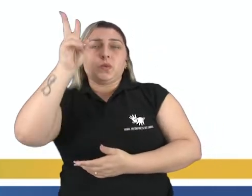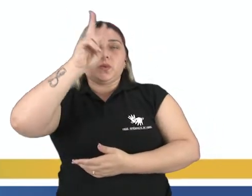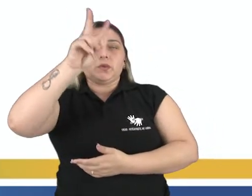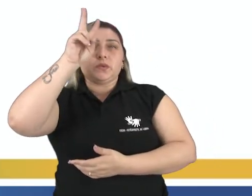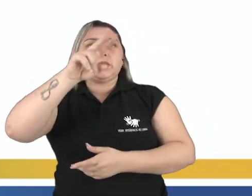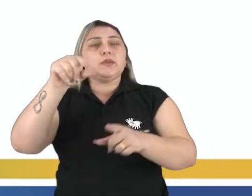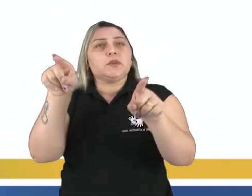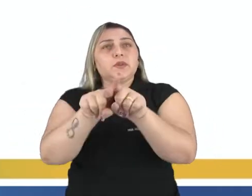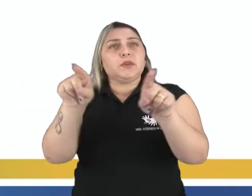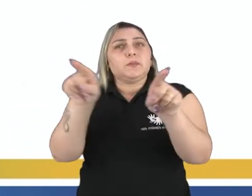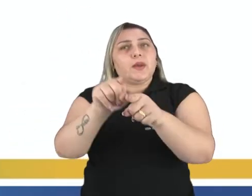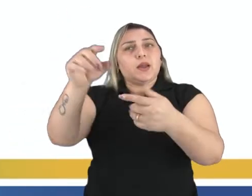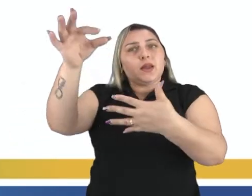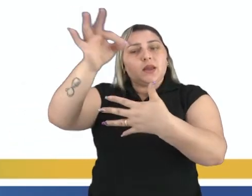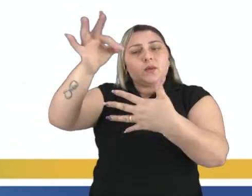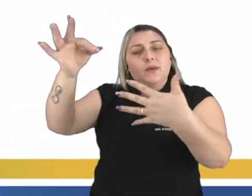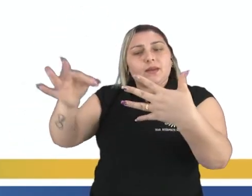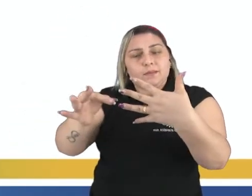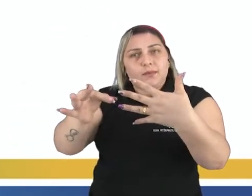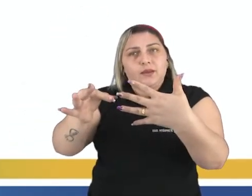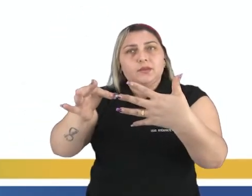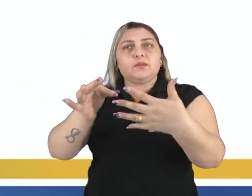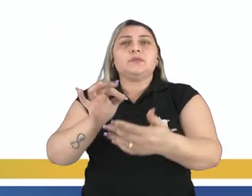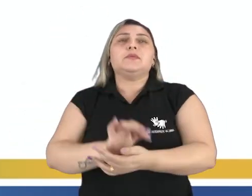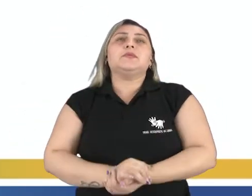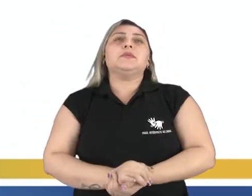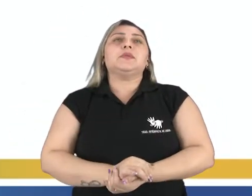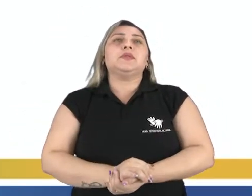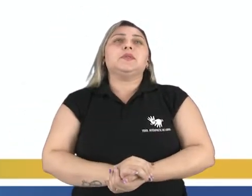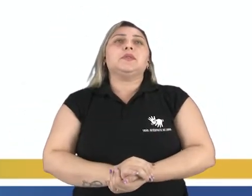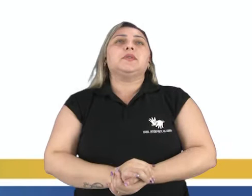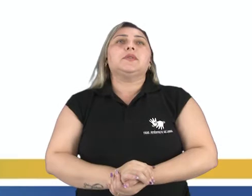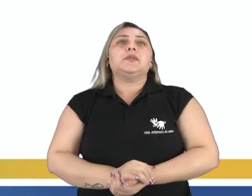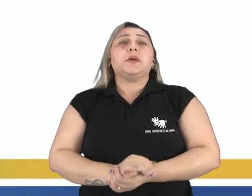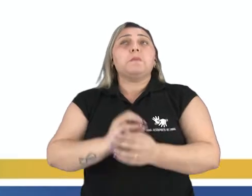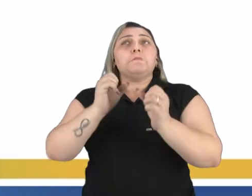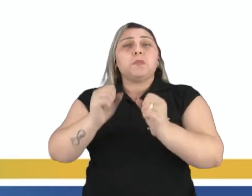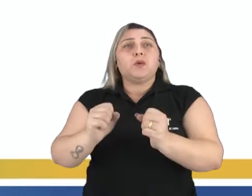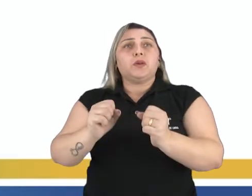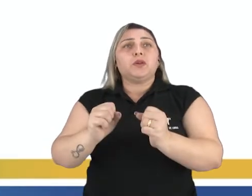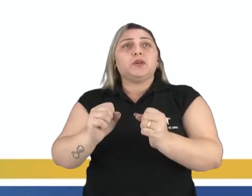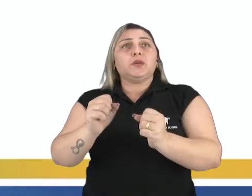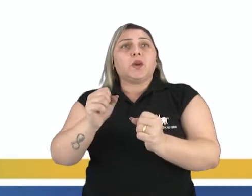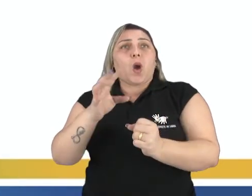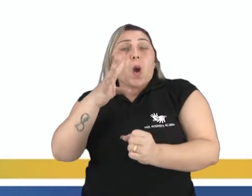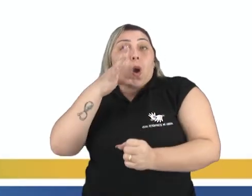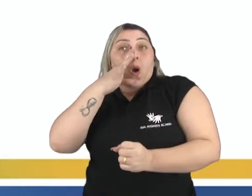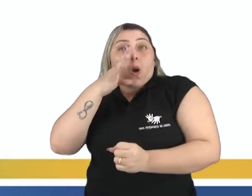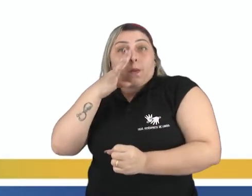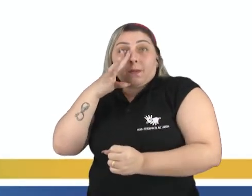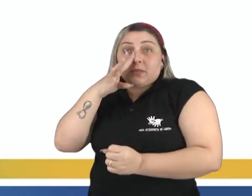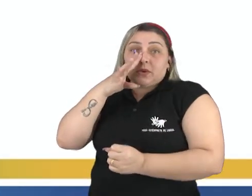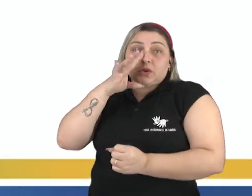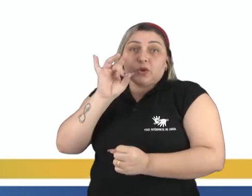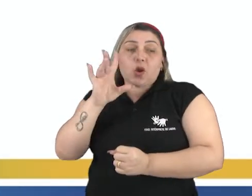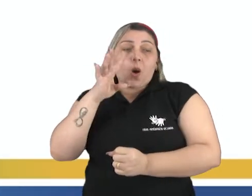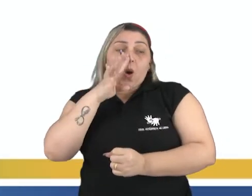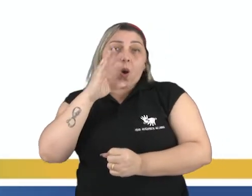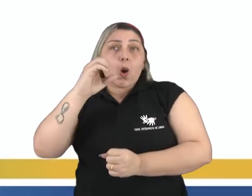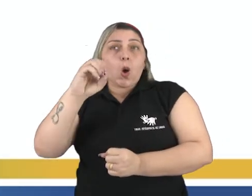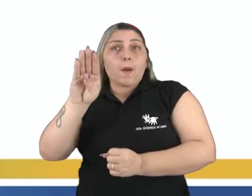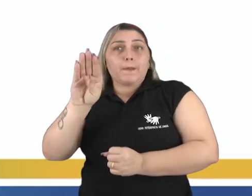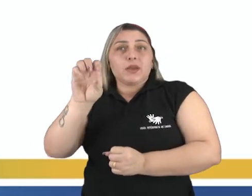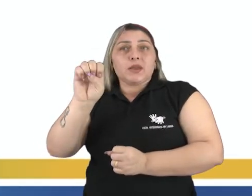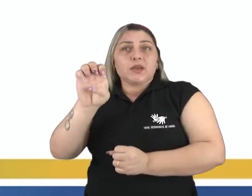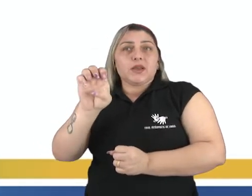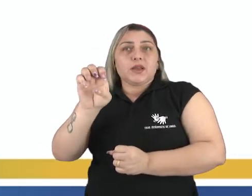história tá porque também é um elemento narrador ele narra a história para gente ele pode Um observador que vai ser marcado Ali